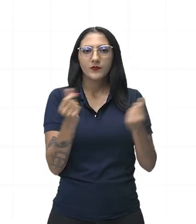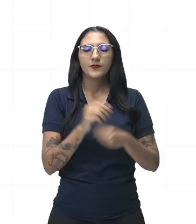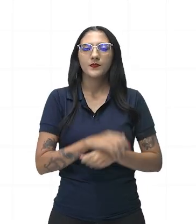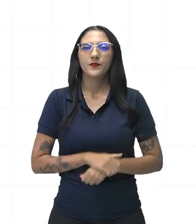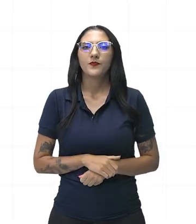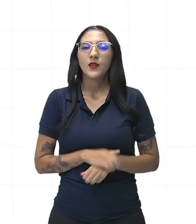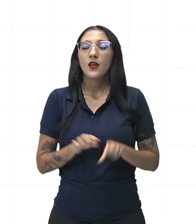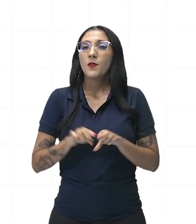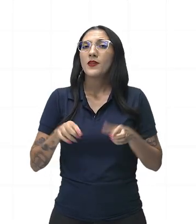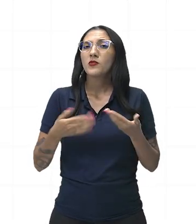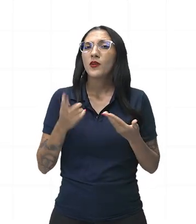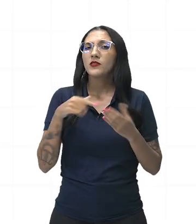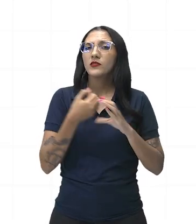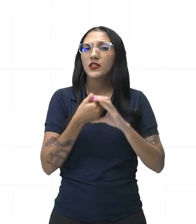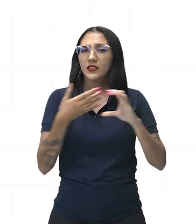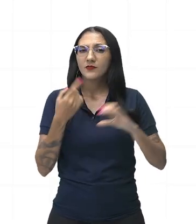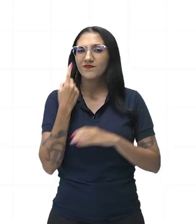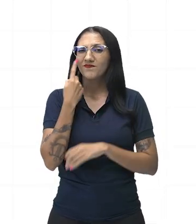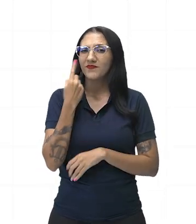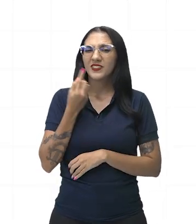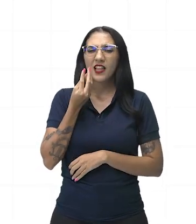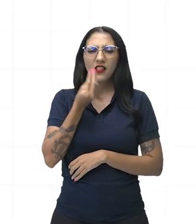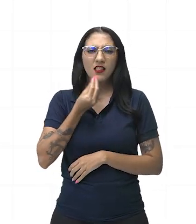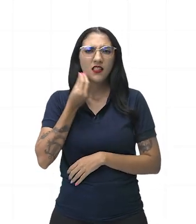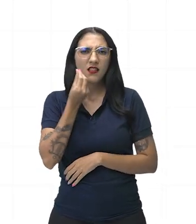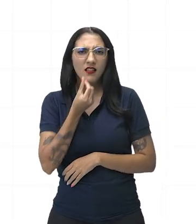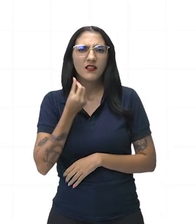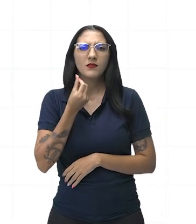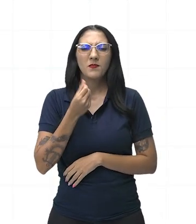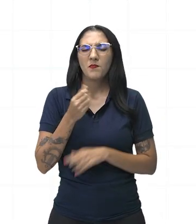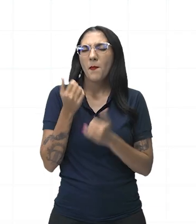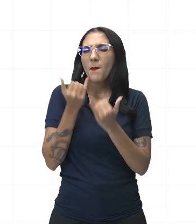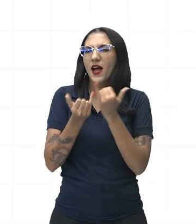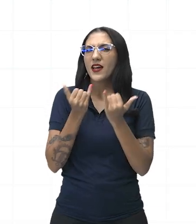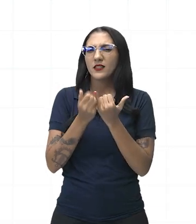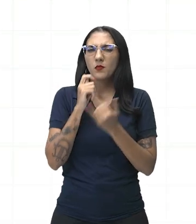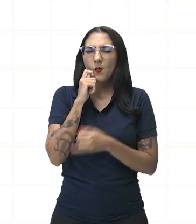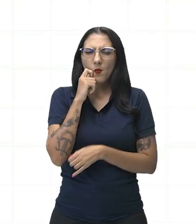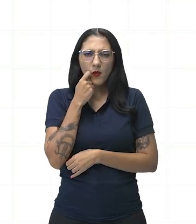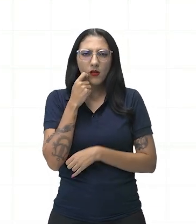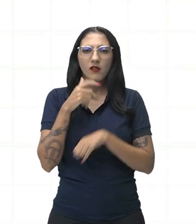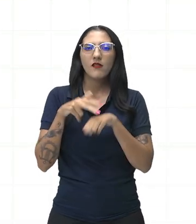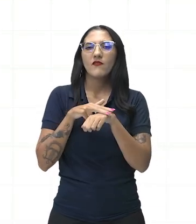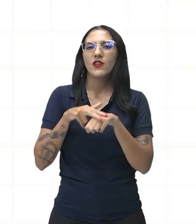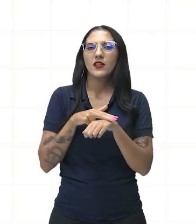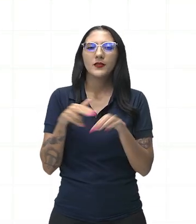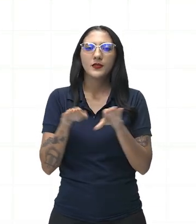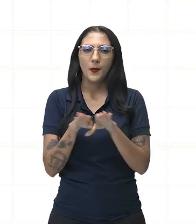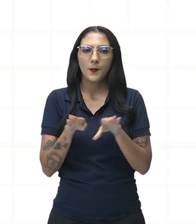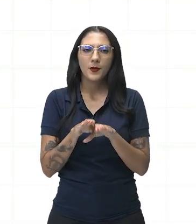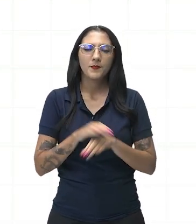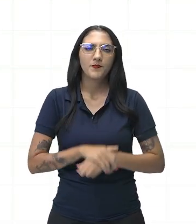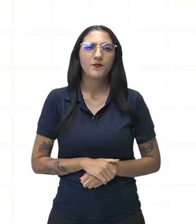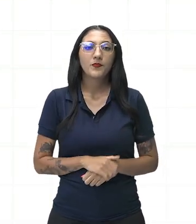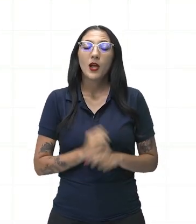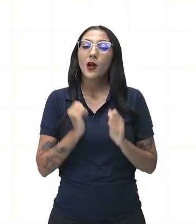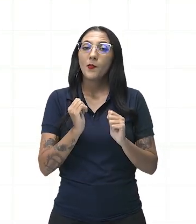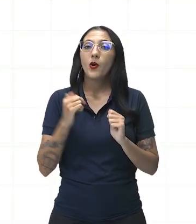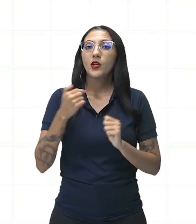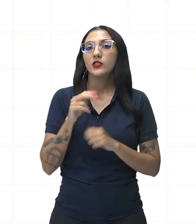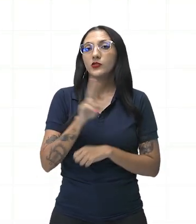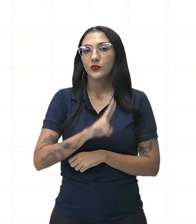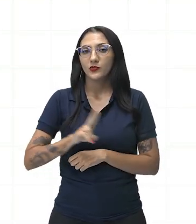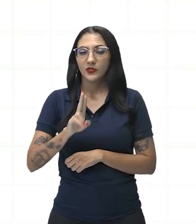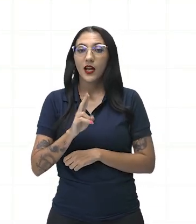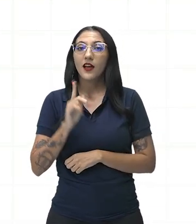de um ácido? Ele tem sabor azedo, como o limão, por exemplo. Então, a gente pode até citar o limão. Ele apresenta